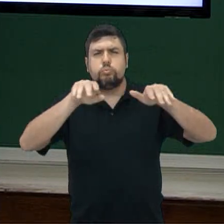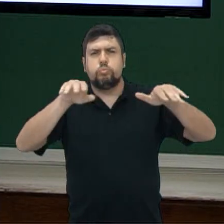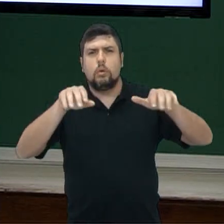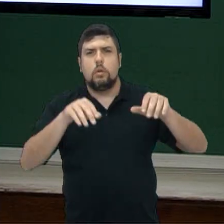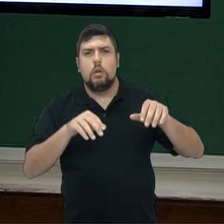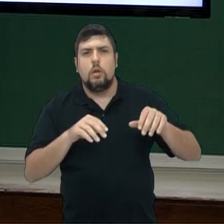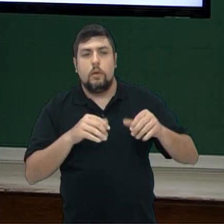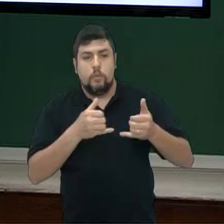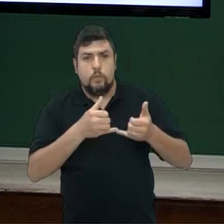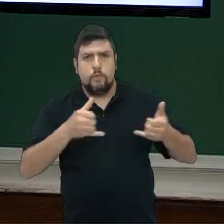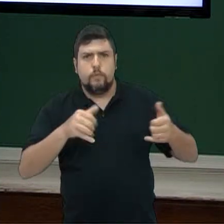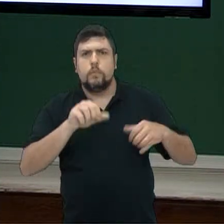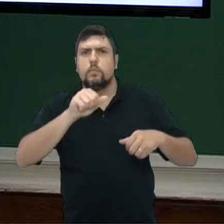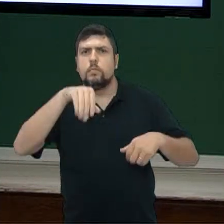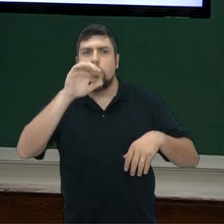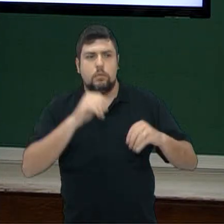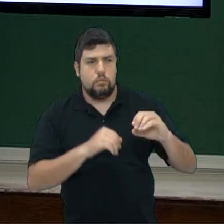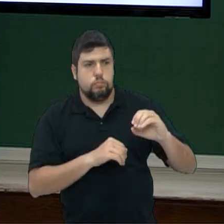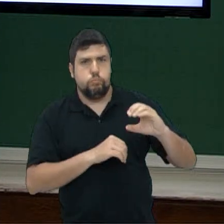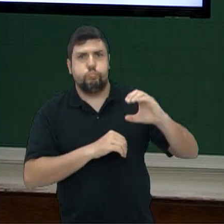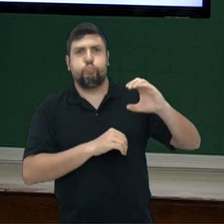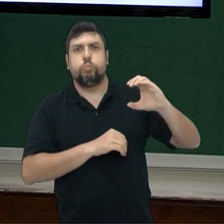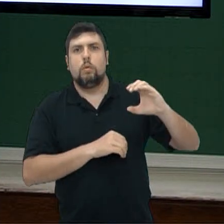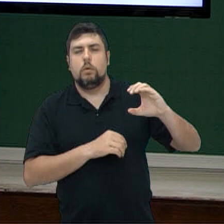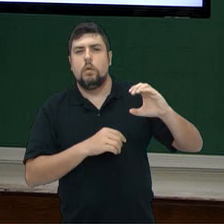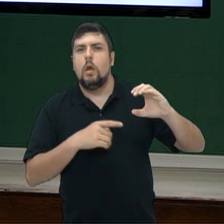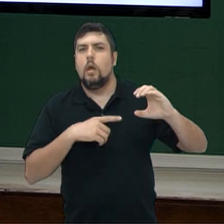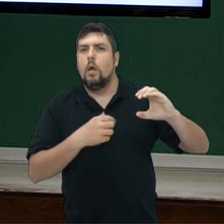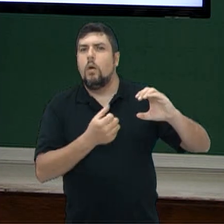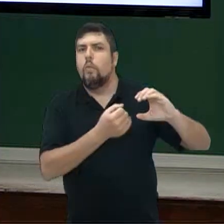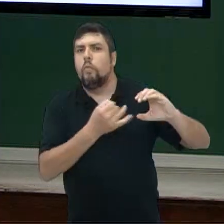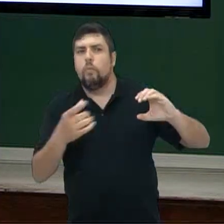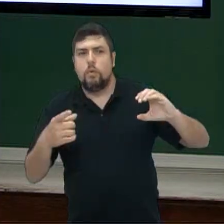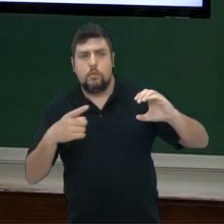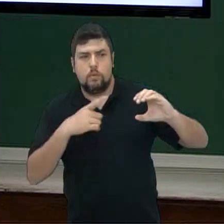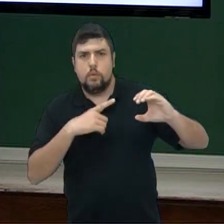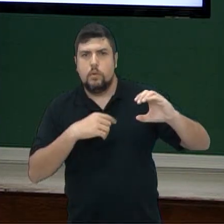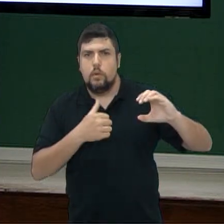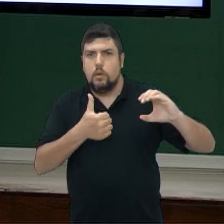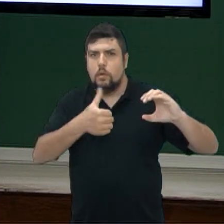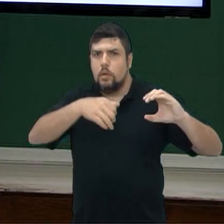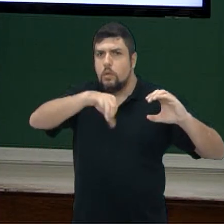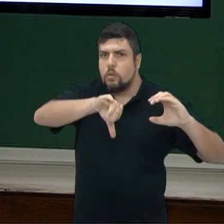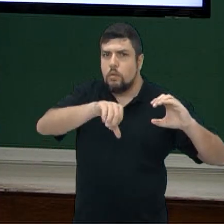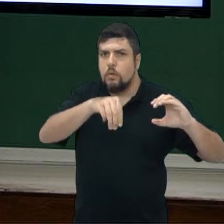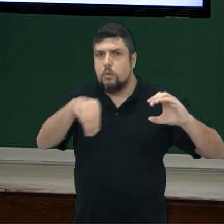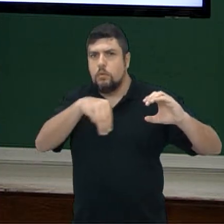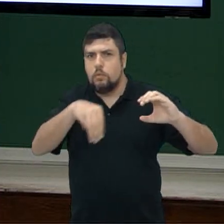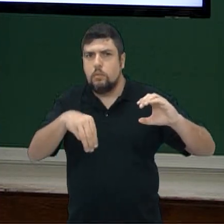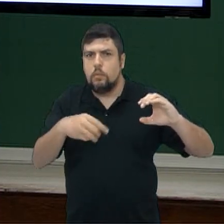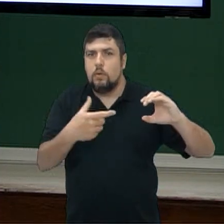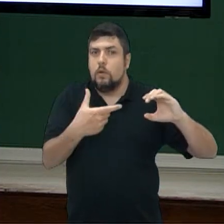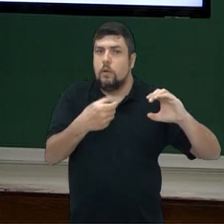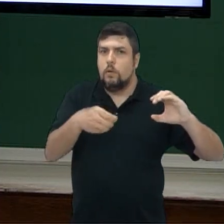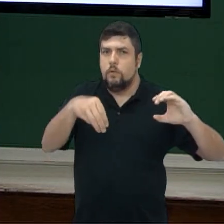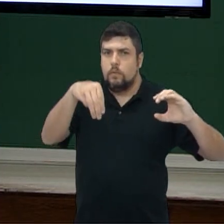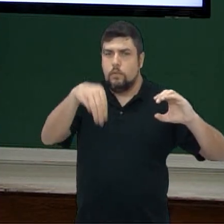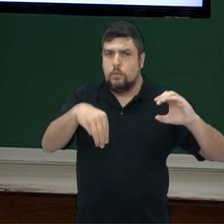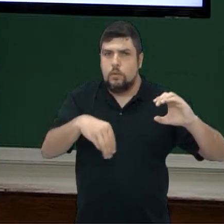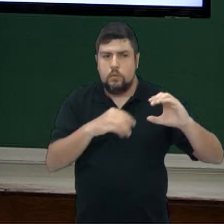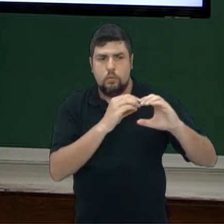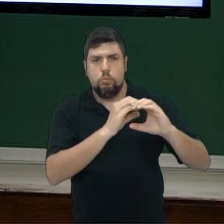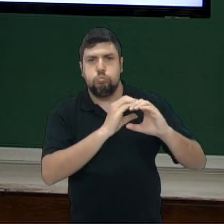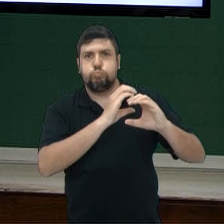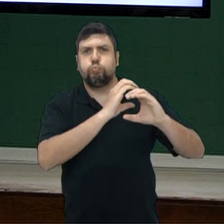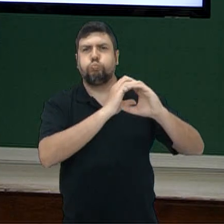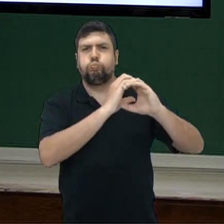bem maior, né, daí pode ser, existe até 19, 20 milímetros de espessura ali, né, que são os